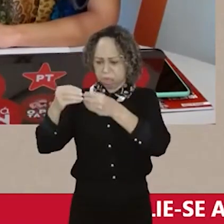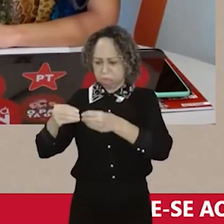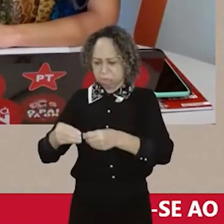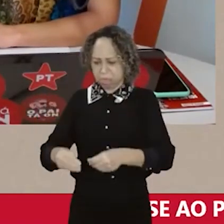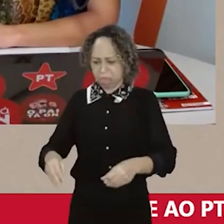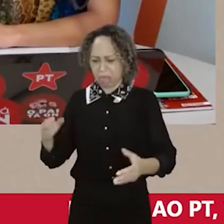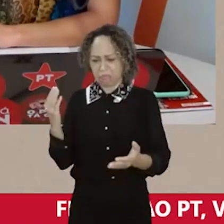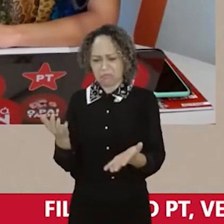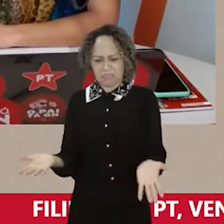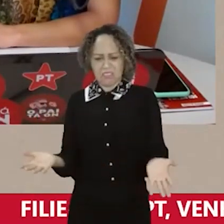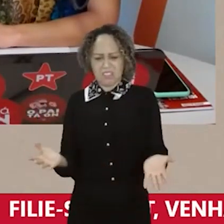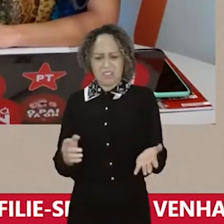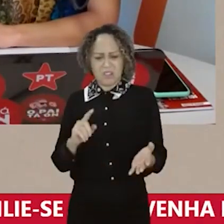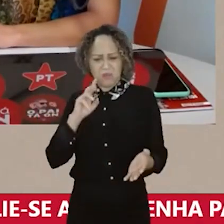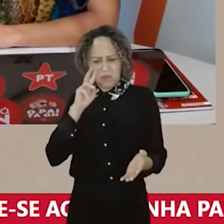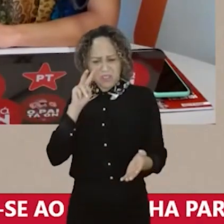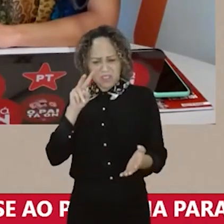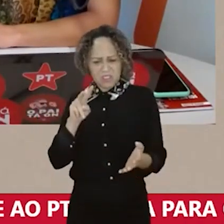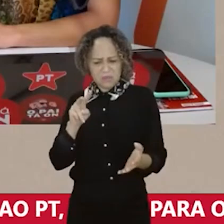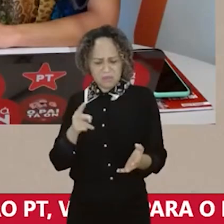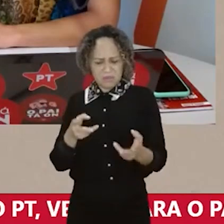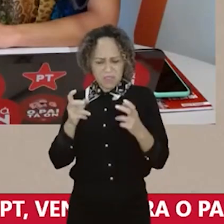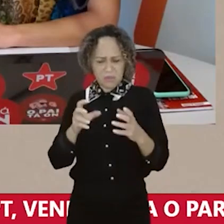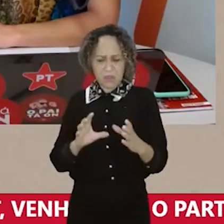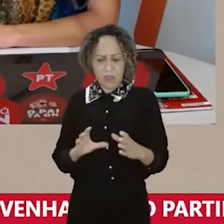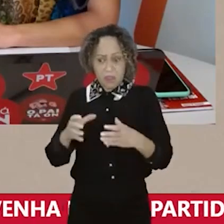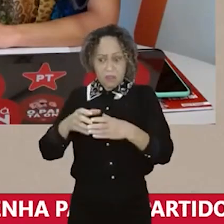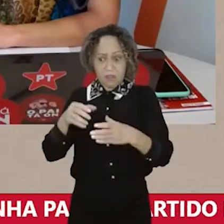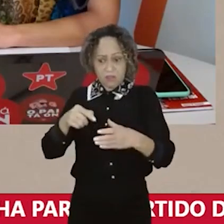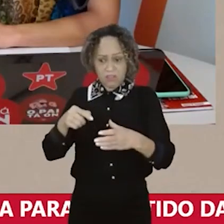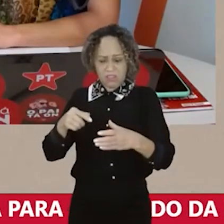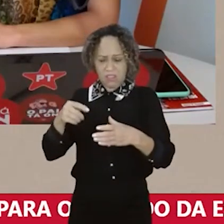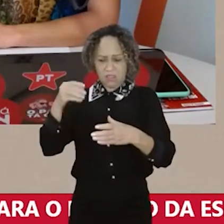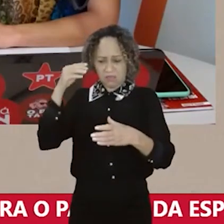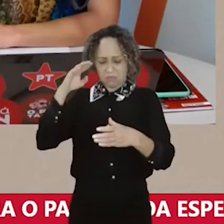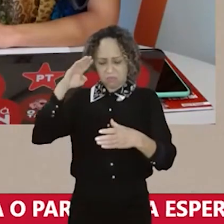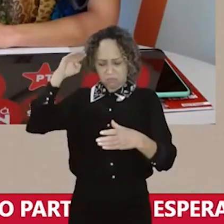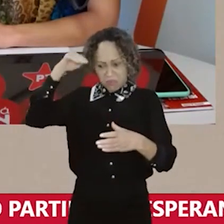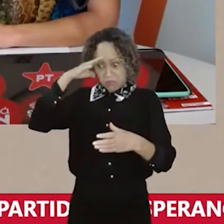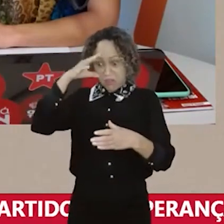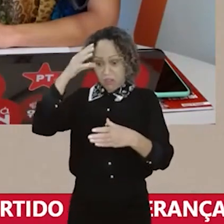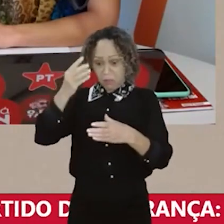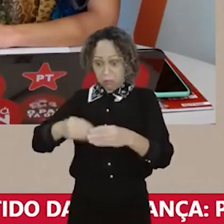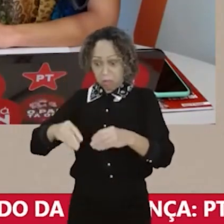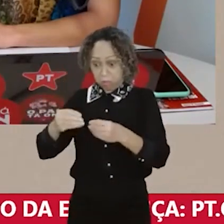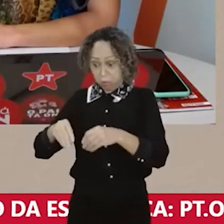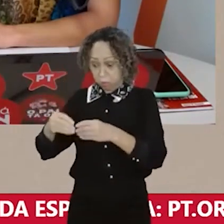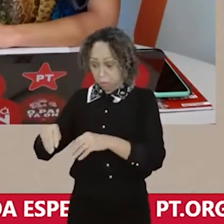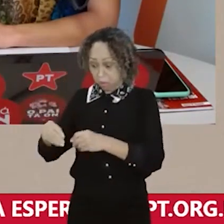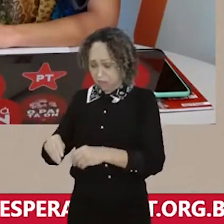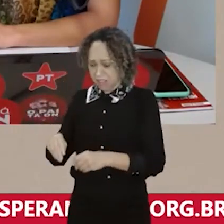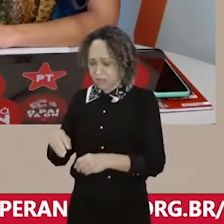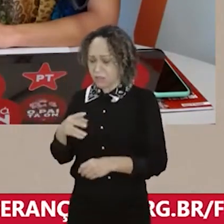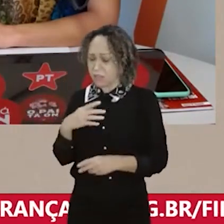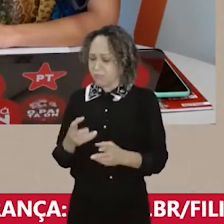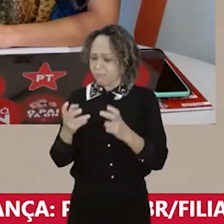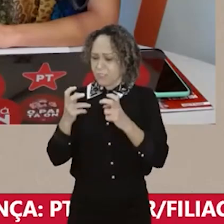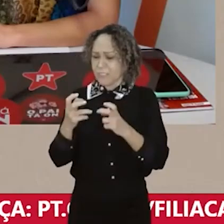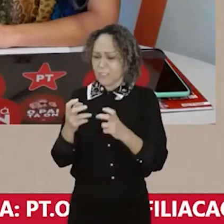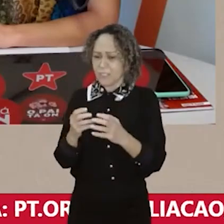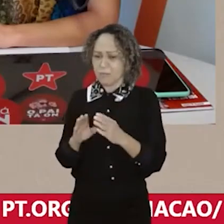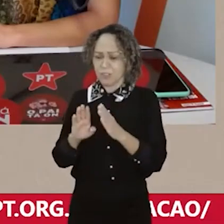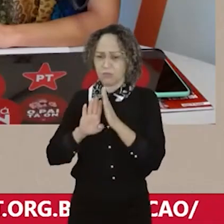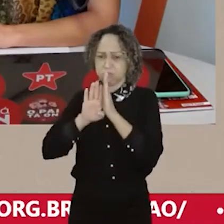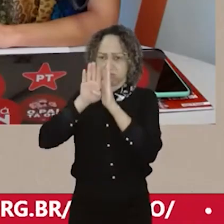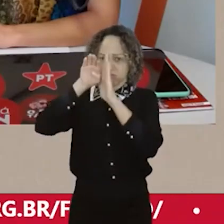esse pacote inteiro de destruição, é que você enxerga, né, que nós estamos descendo a ladeira na